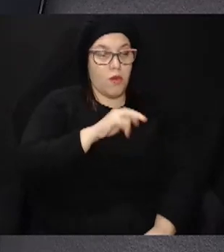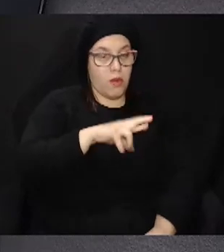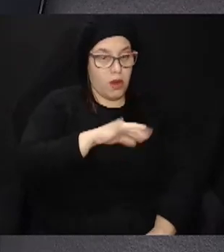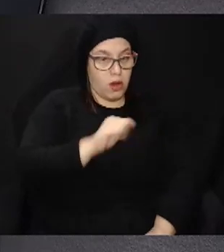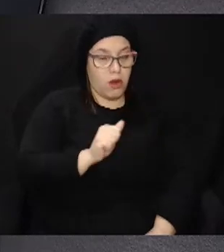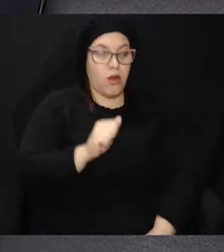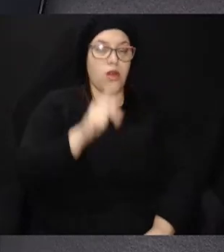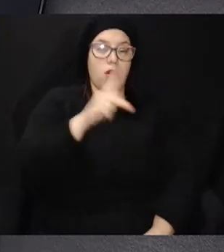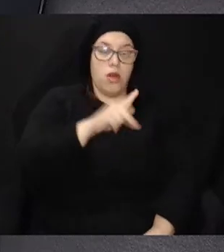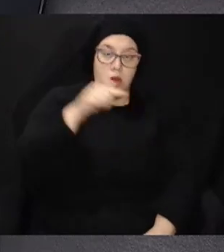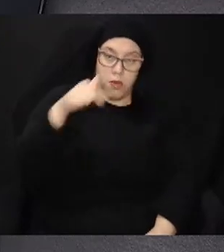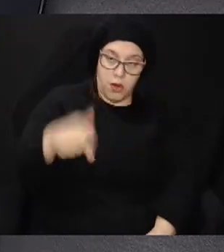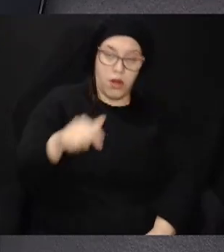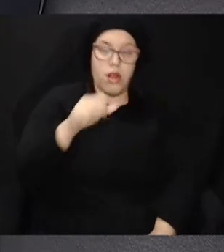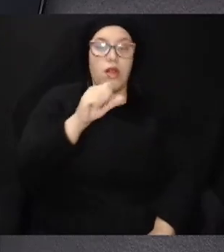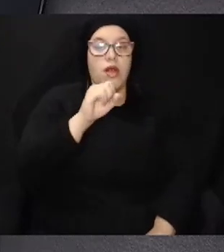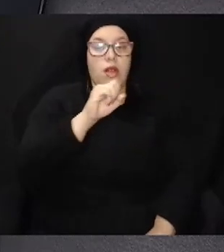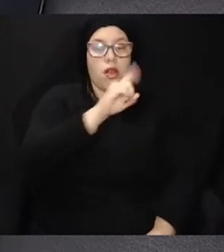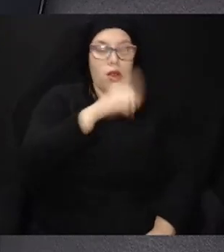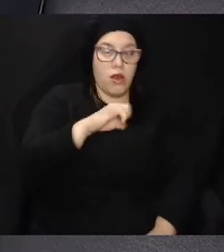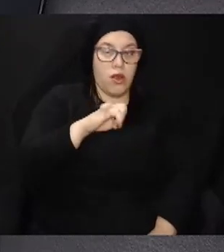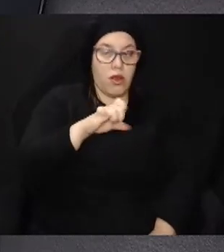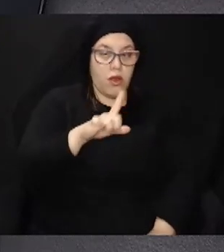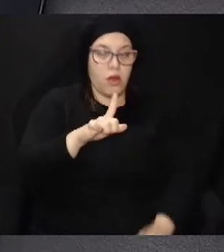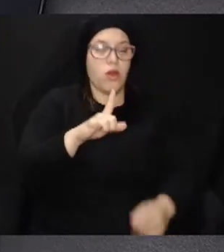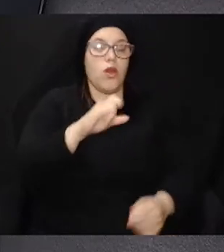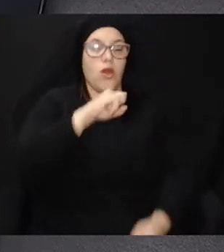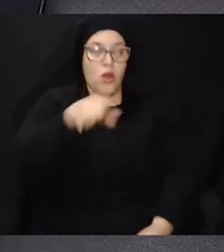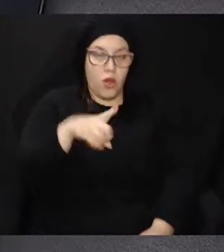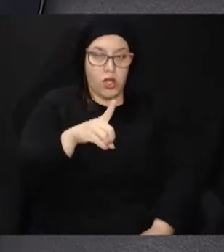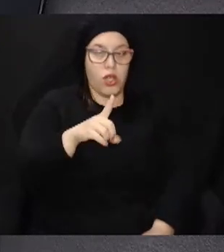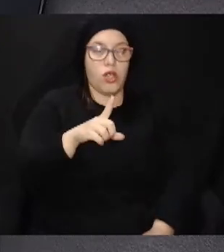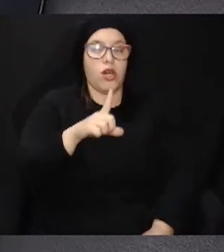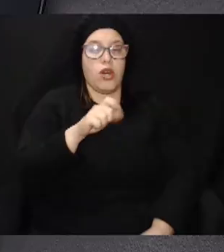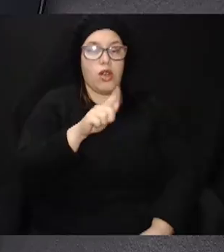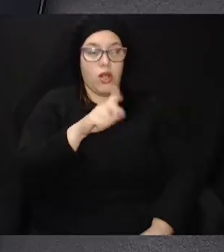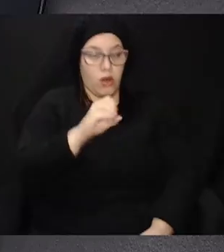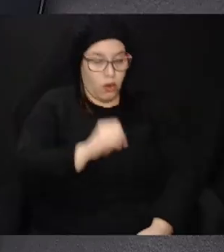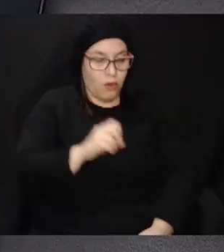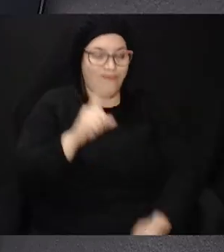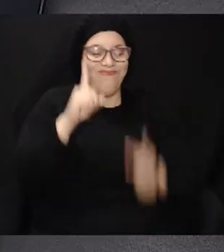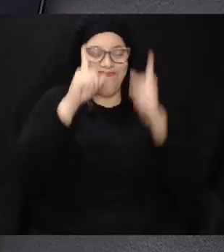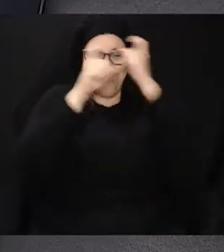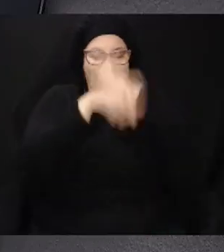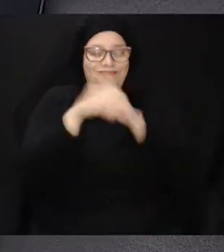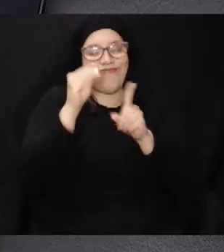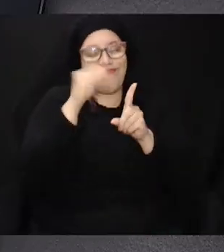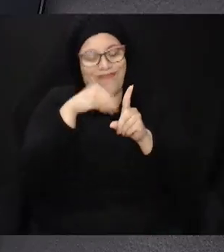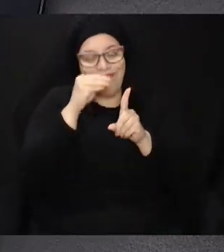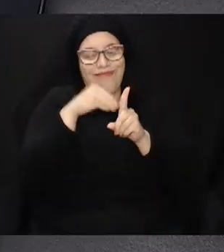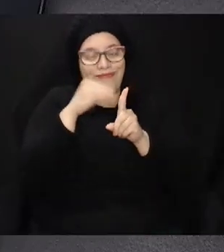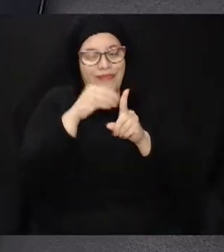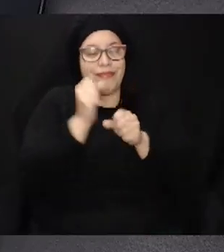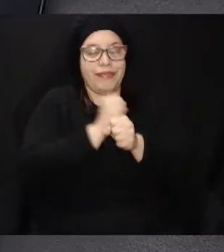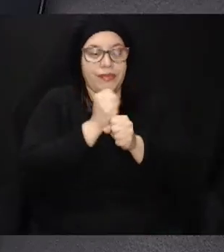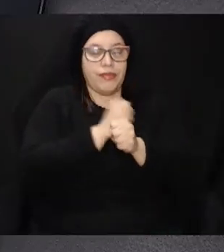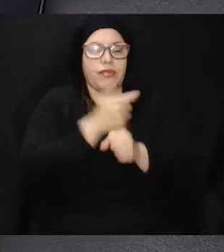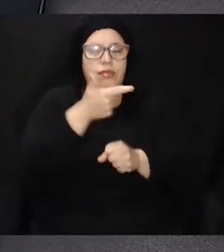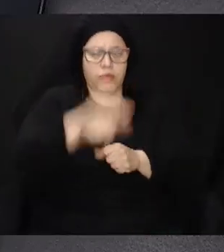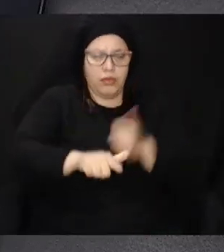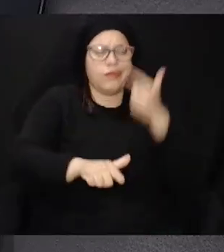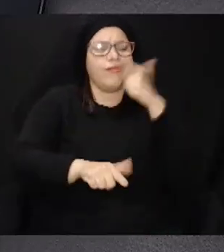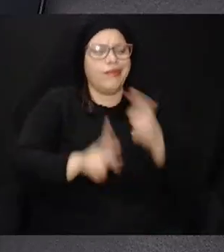do Jardim do Lago, né? Uma região muito conturbada, ainda muito carente. E esse ano vamos fazer de novo, vamos continuar